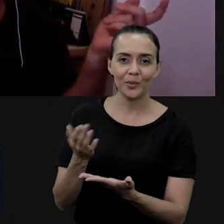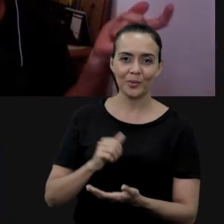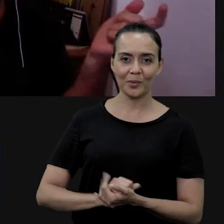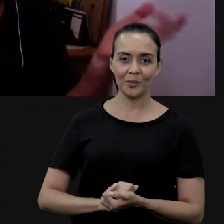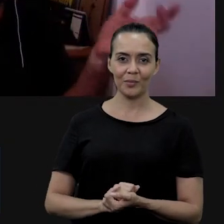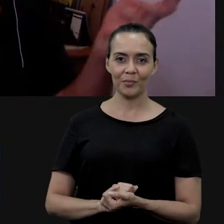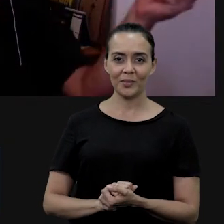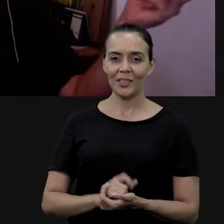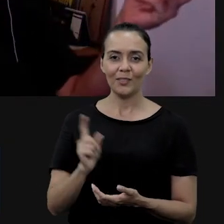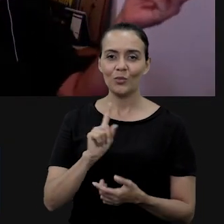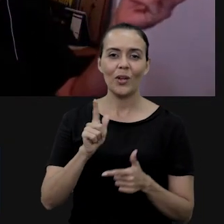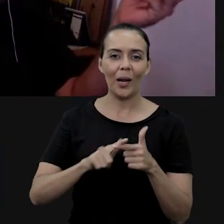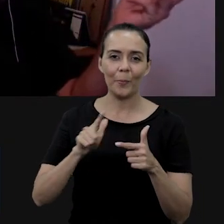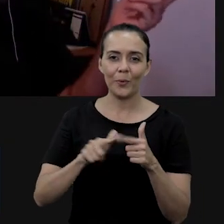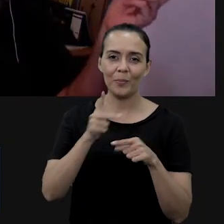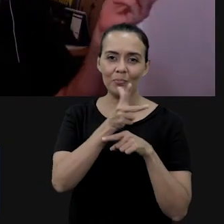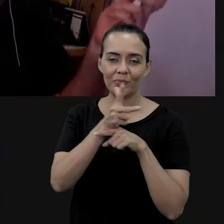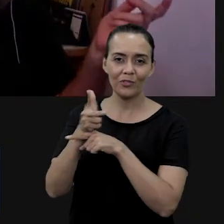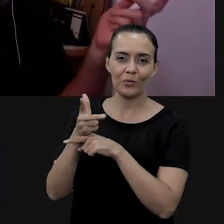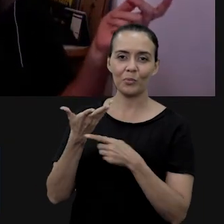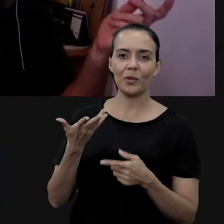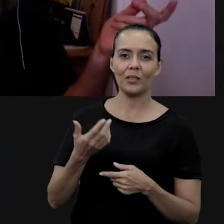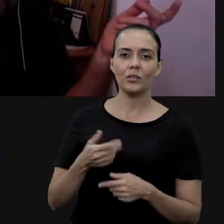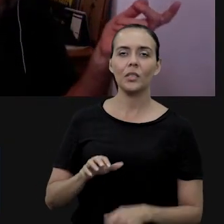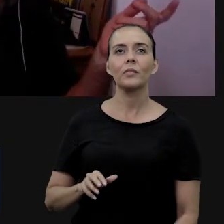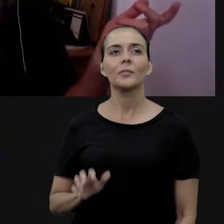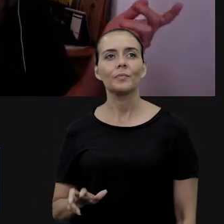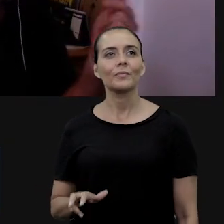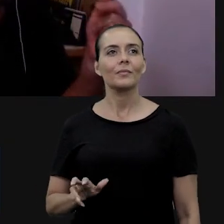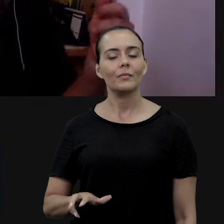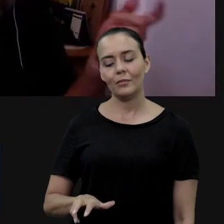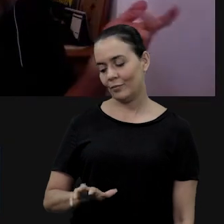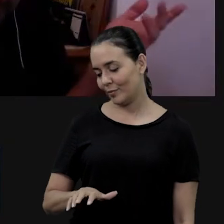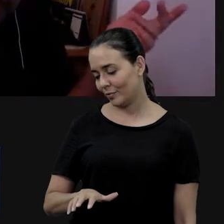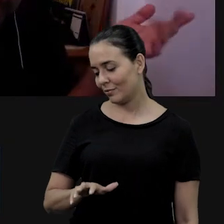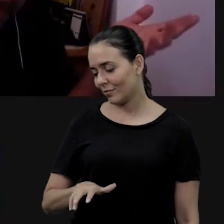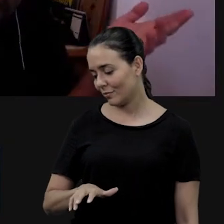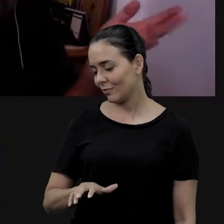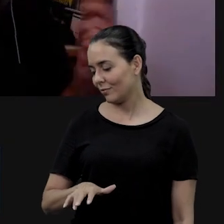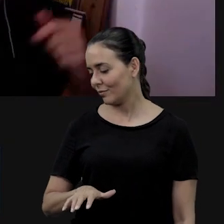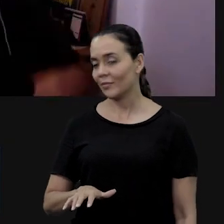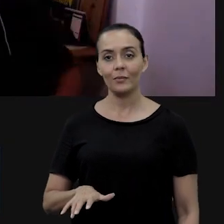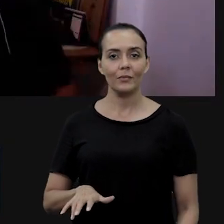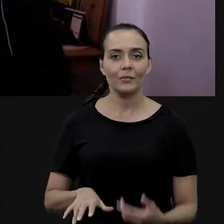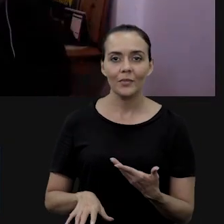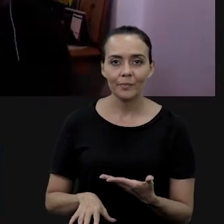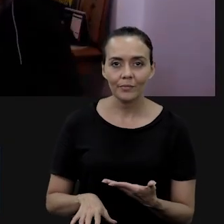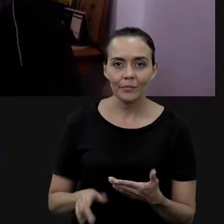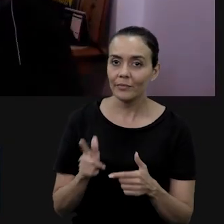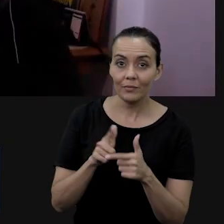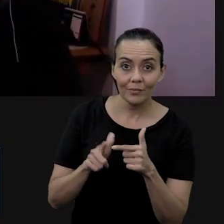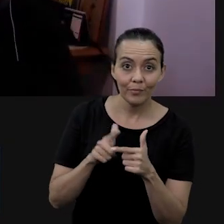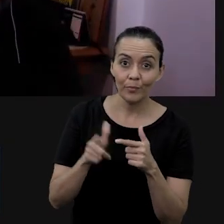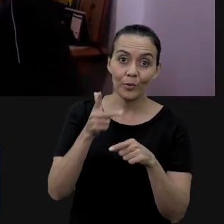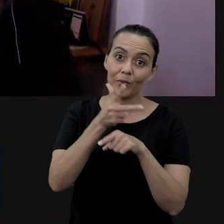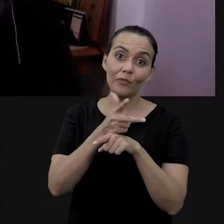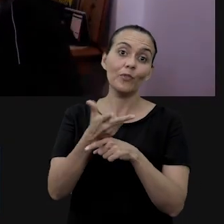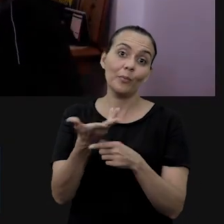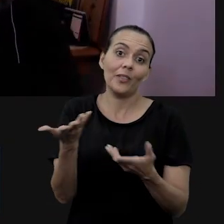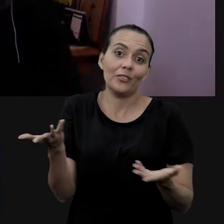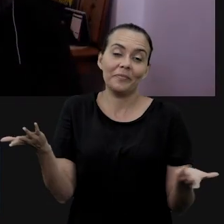pensando, vai, vai, vamos logo, né? E batendo a mão, assim, tipo Deus, tocando um cara. baixo, assim.